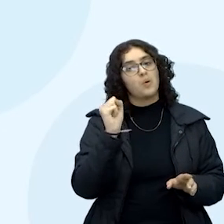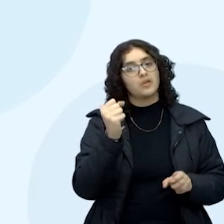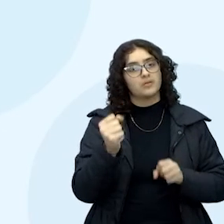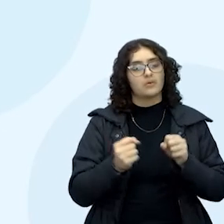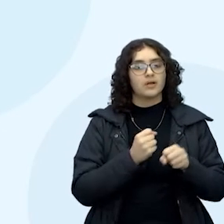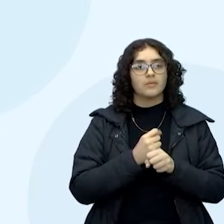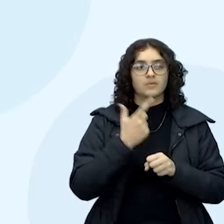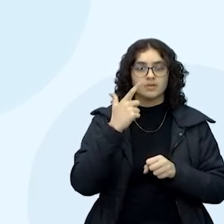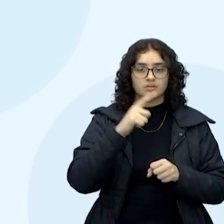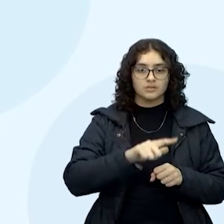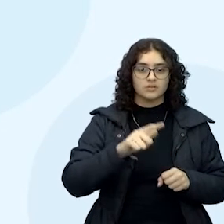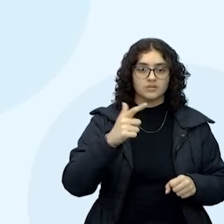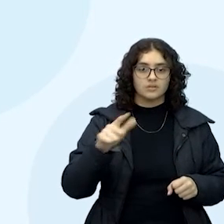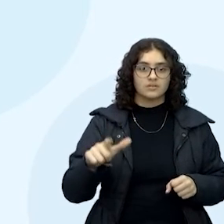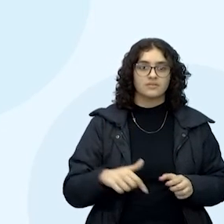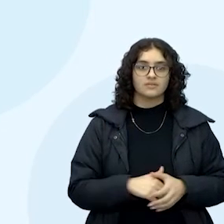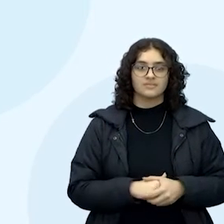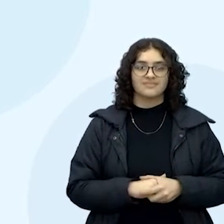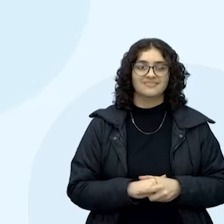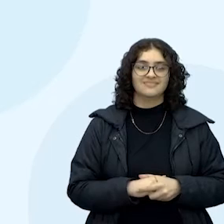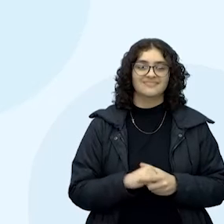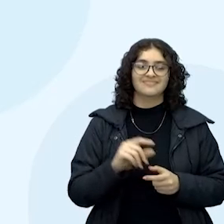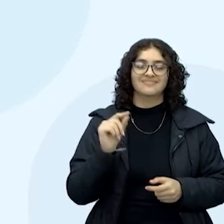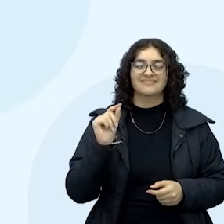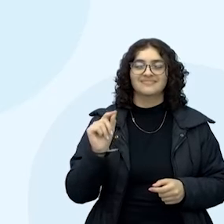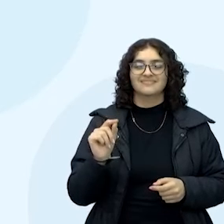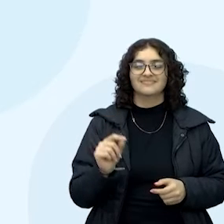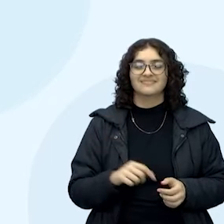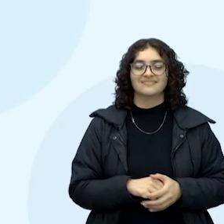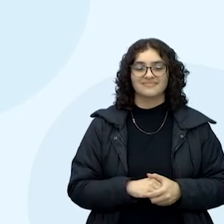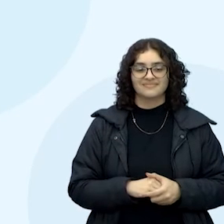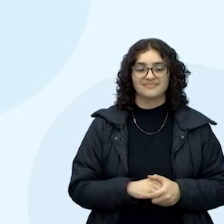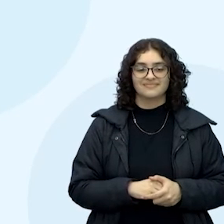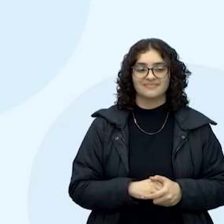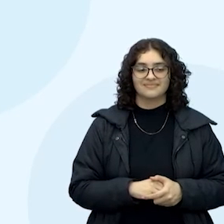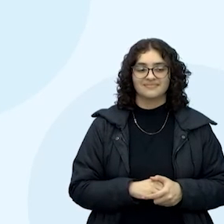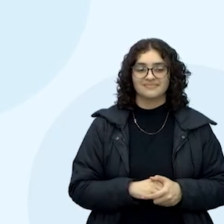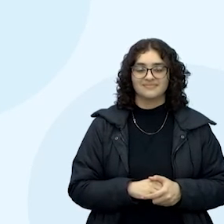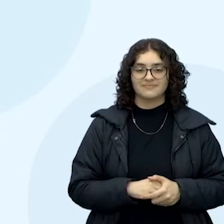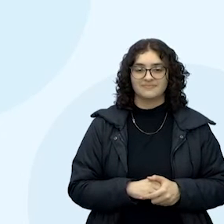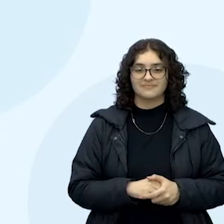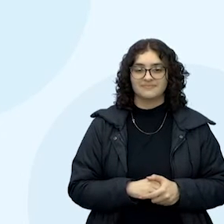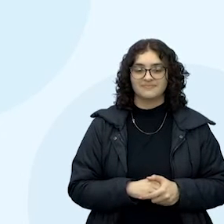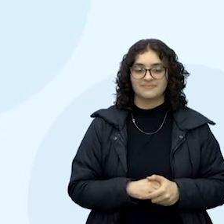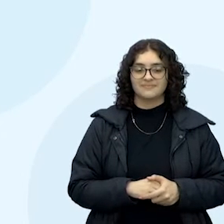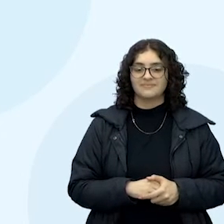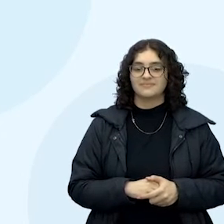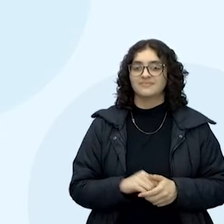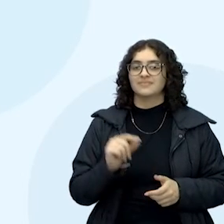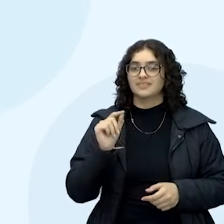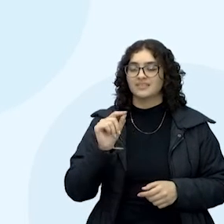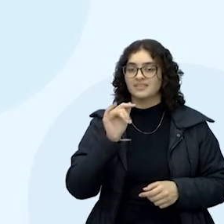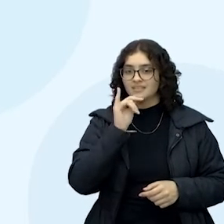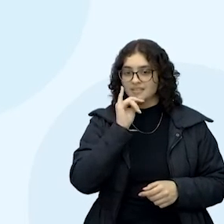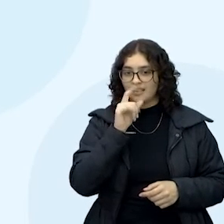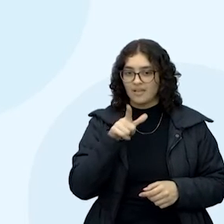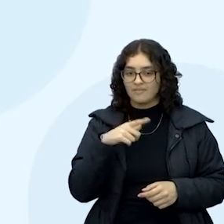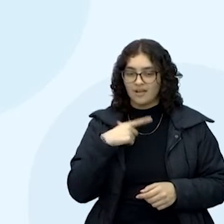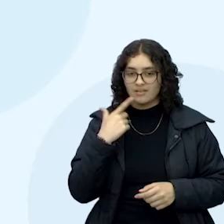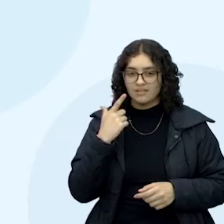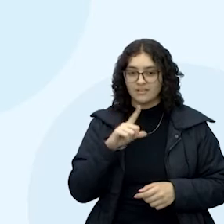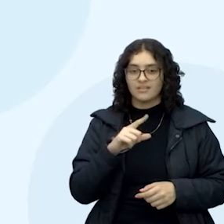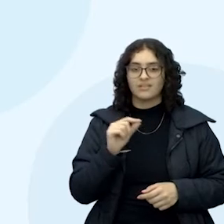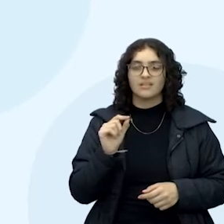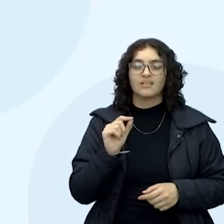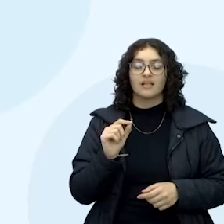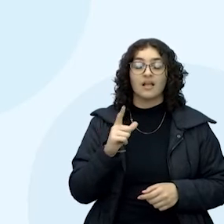for reeleita. Se você é o rei, você fica até morrer. De modo que seu governante, o monarca, exerce o cargo até